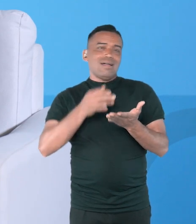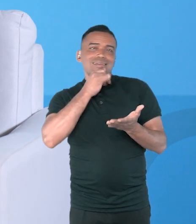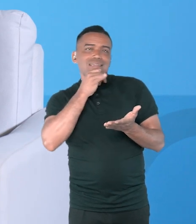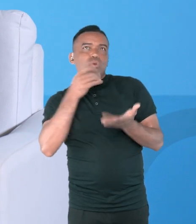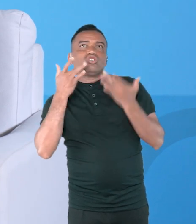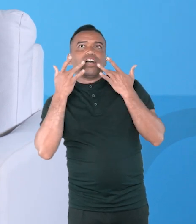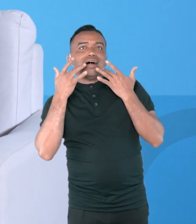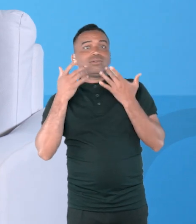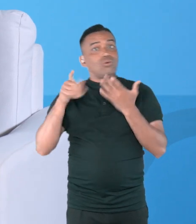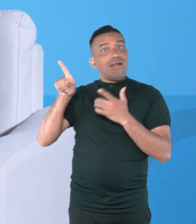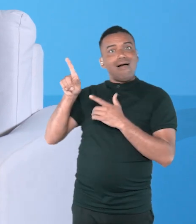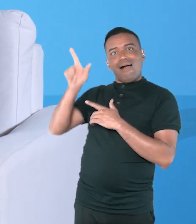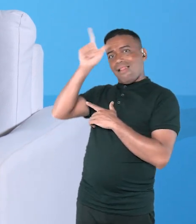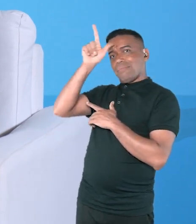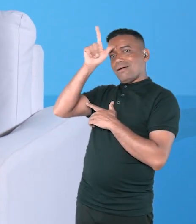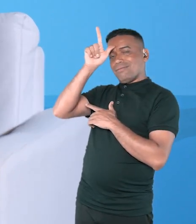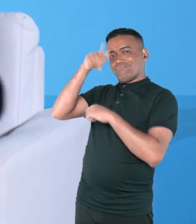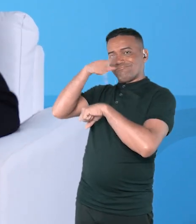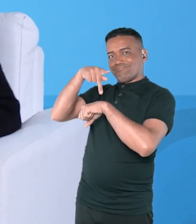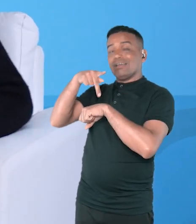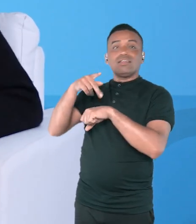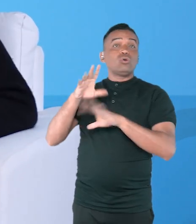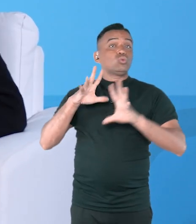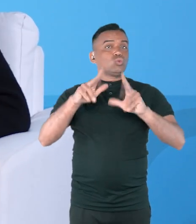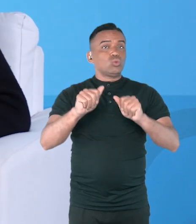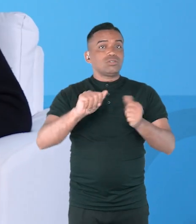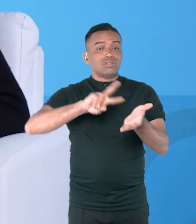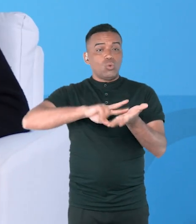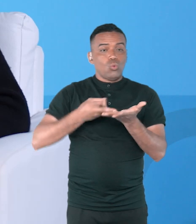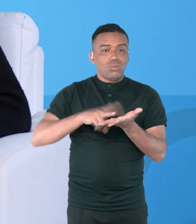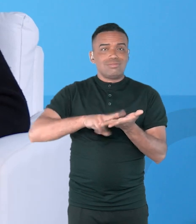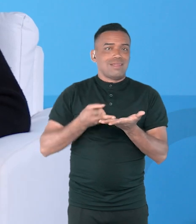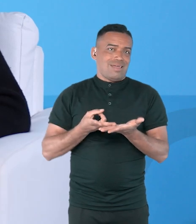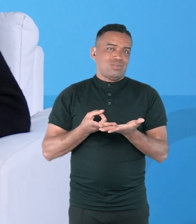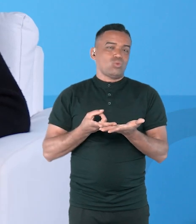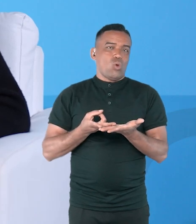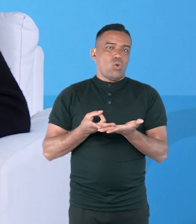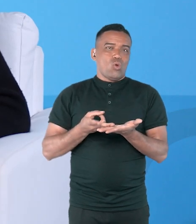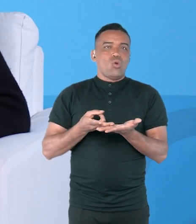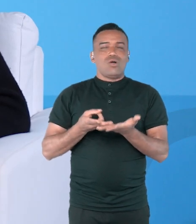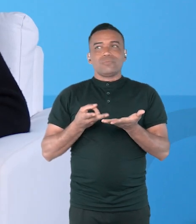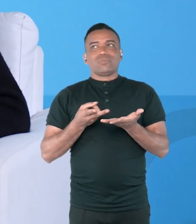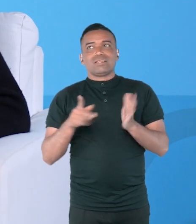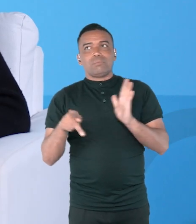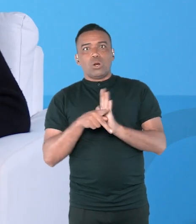alemão. Mas qualquer peça que eu vou fazer hoje, eu vou tentar achar um tradutor